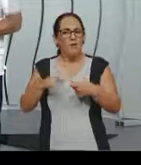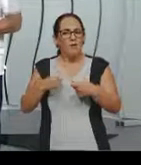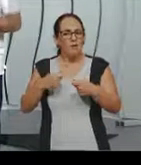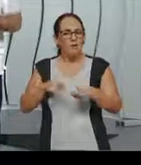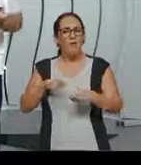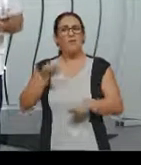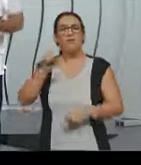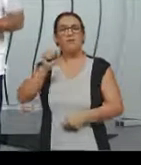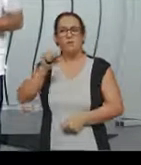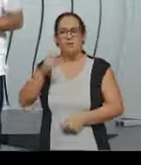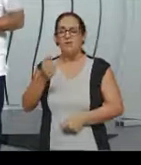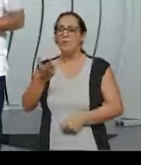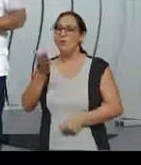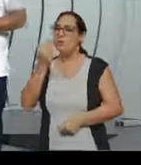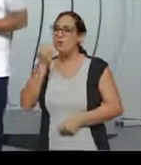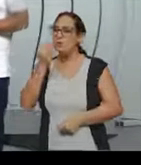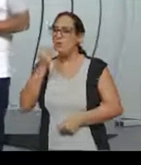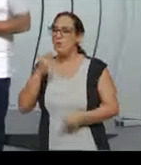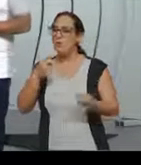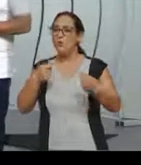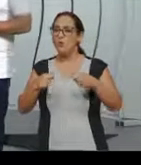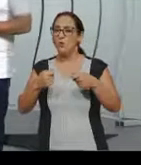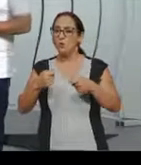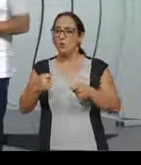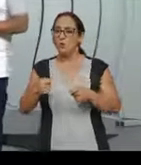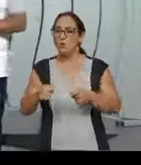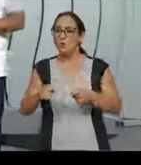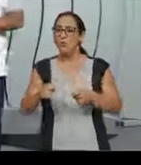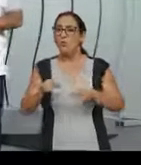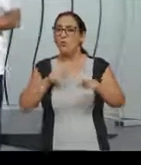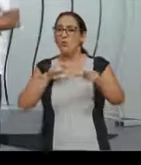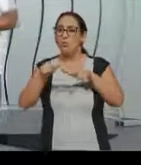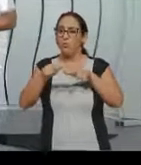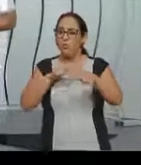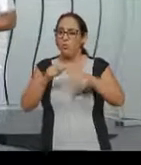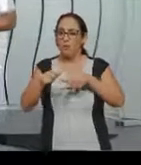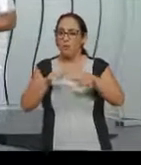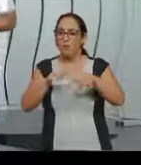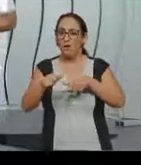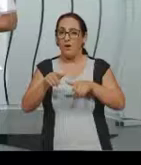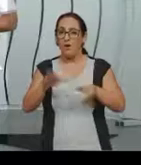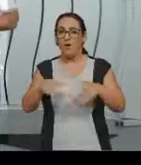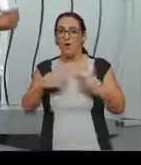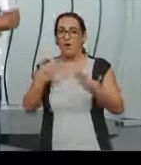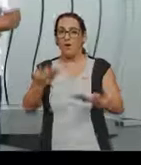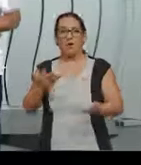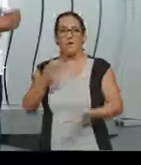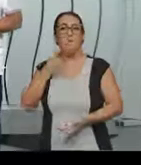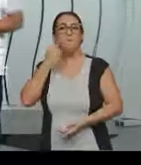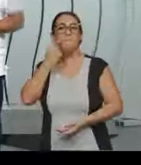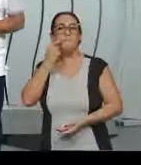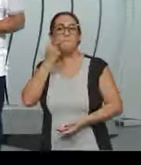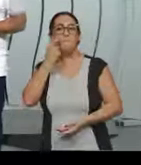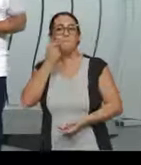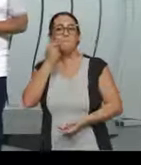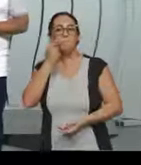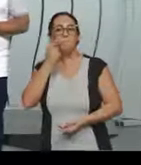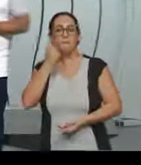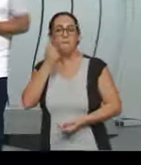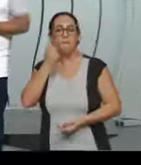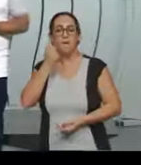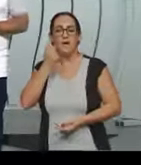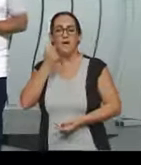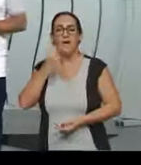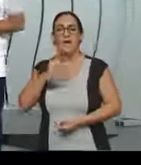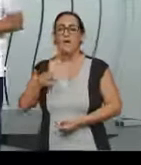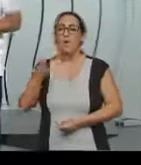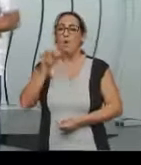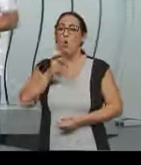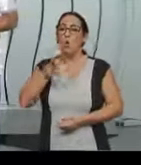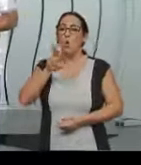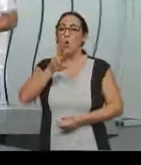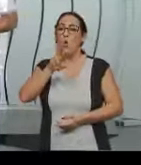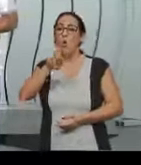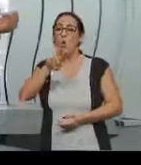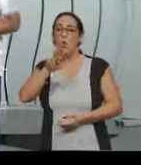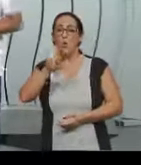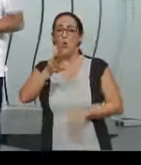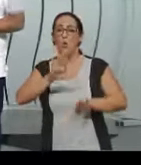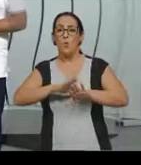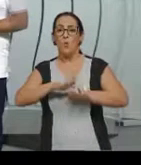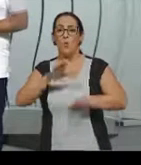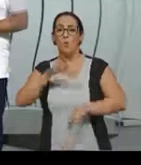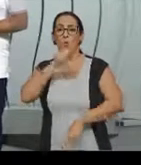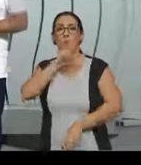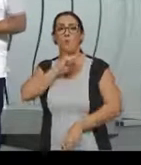sobrevivência, começasse a ver, por exemplo, o chefe de família, o pai, né? E, por exemplo, os irmãos mais